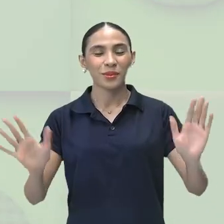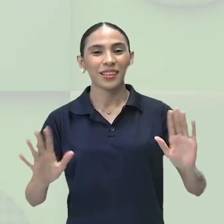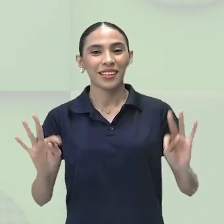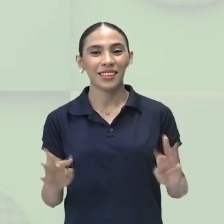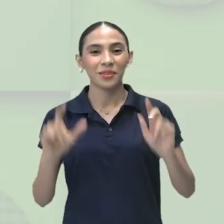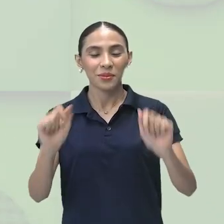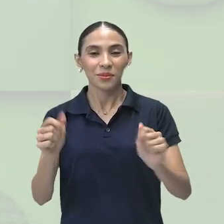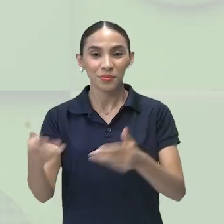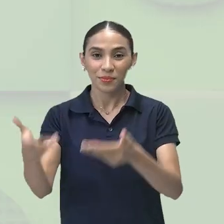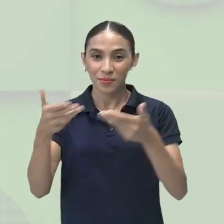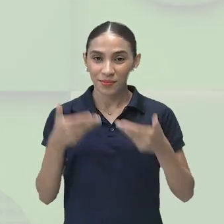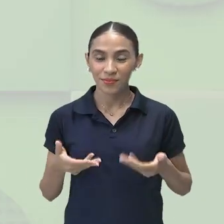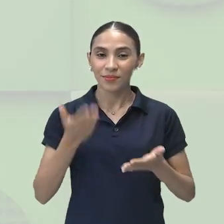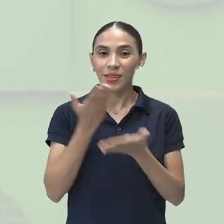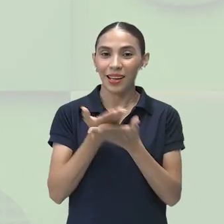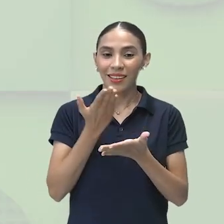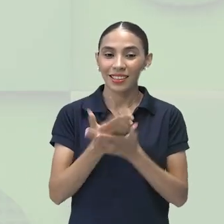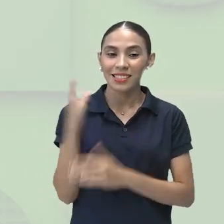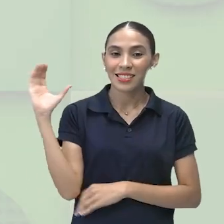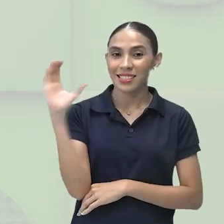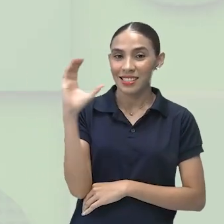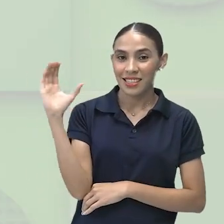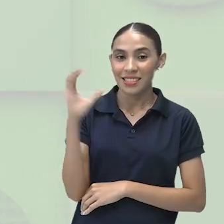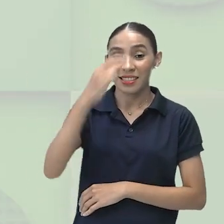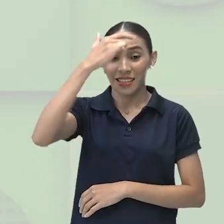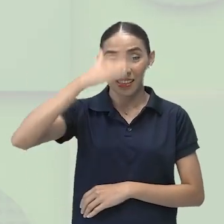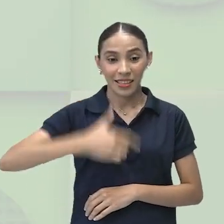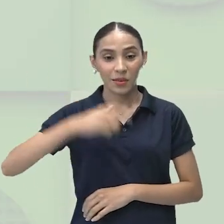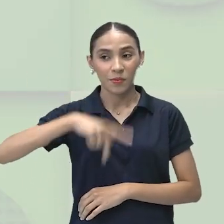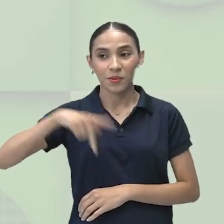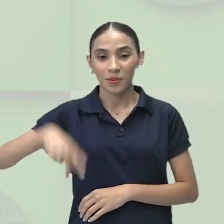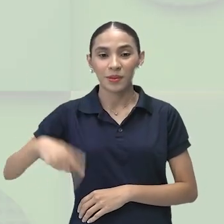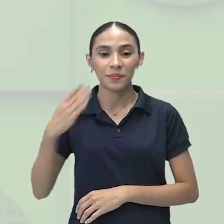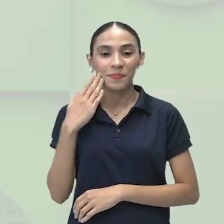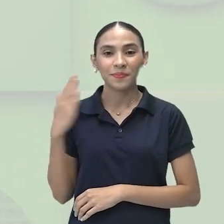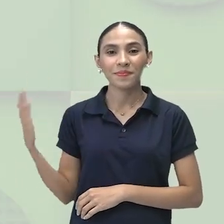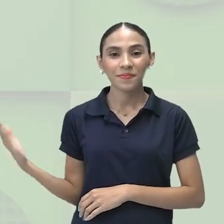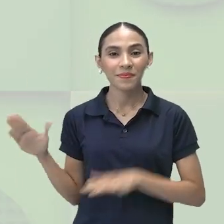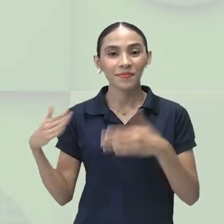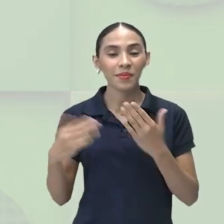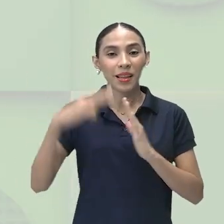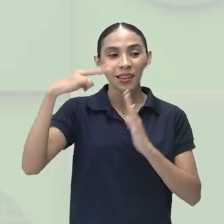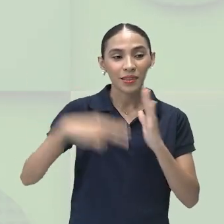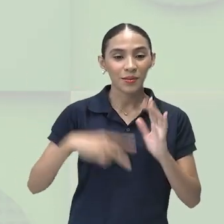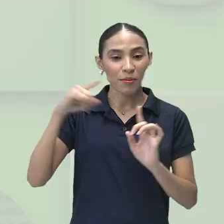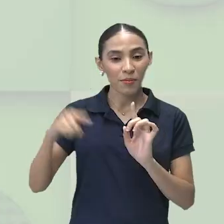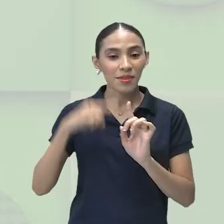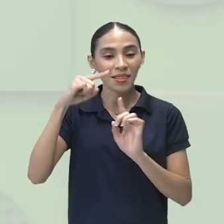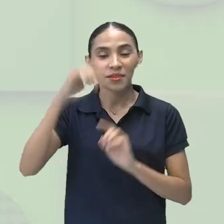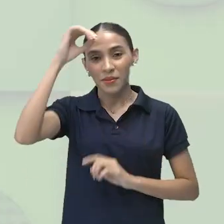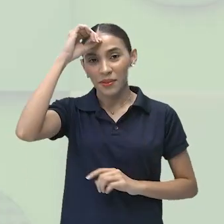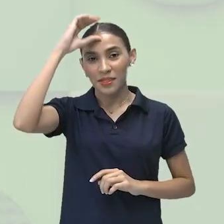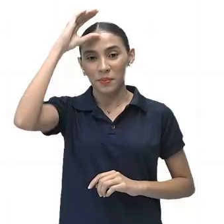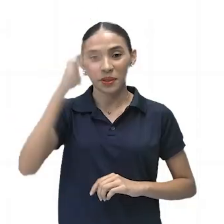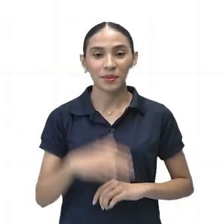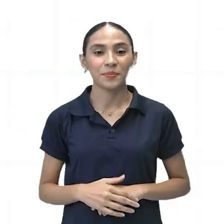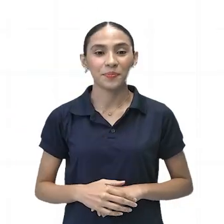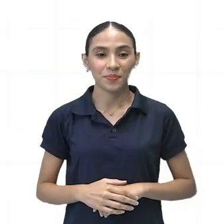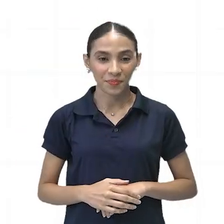Olá, sejam todos muito bem-vindos para mais uma aula de ciências. Eu sou a professora Carla Aiden. Vamos à leitura do nosso objeto de